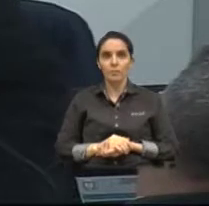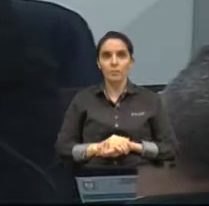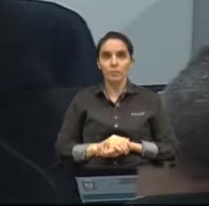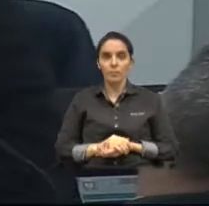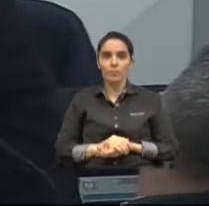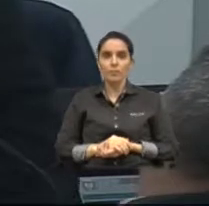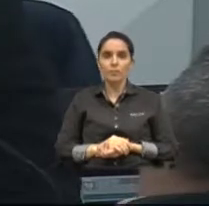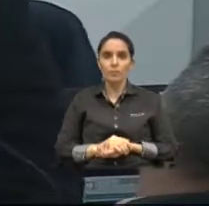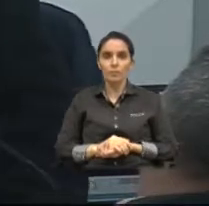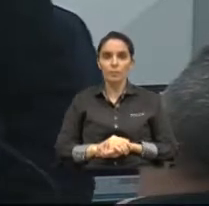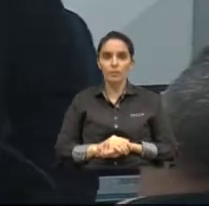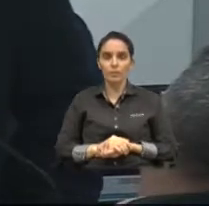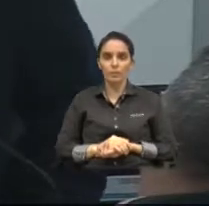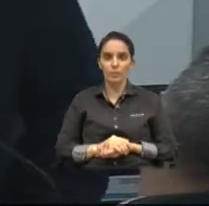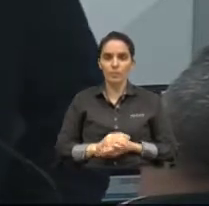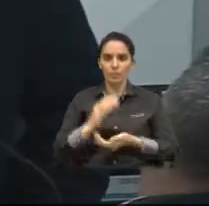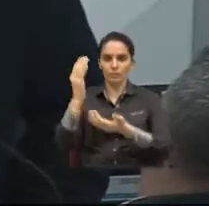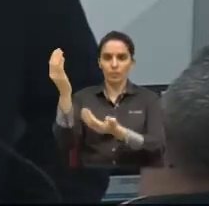Esse título,